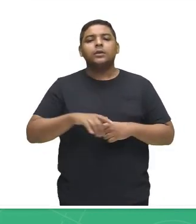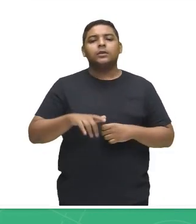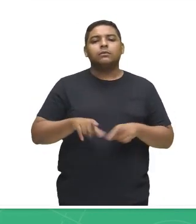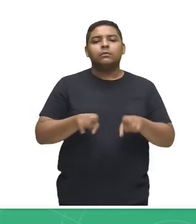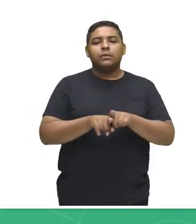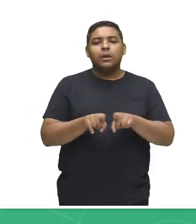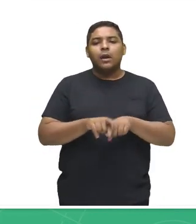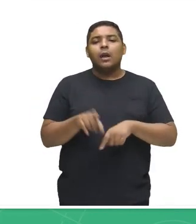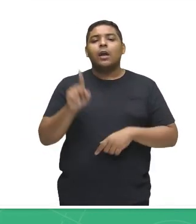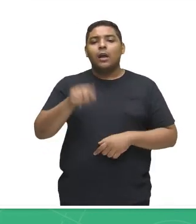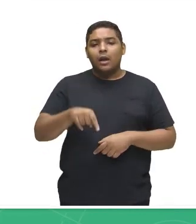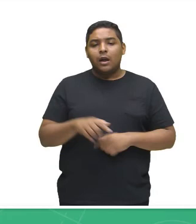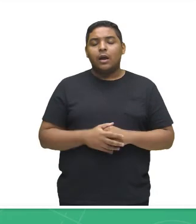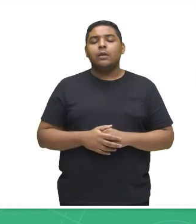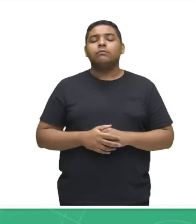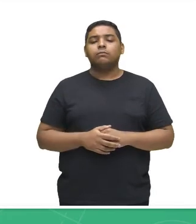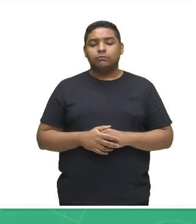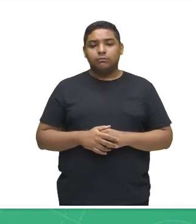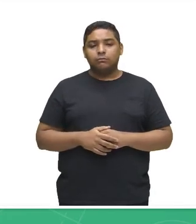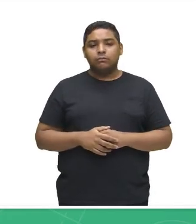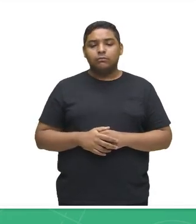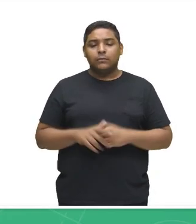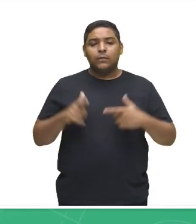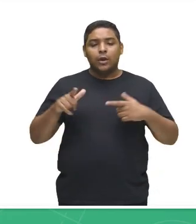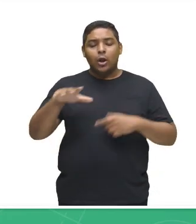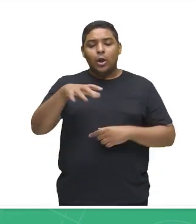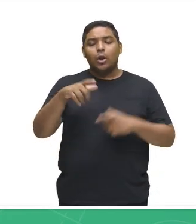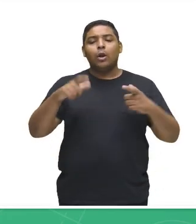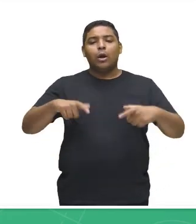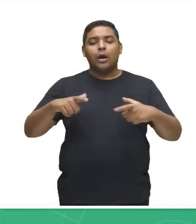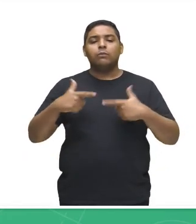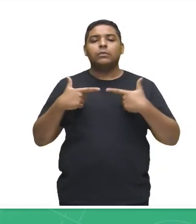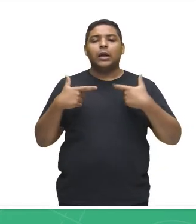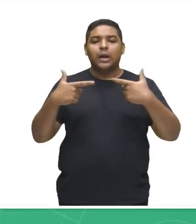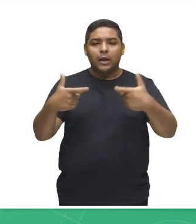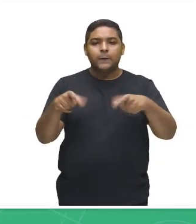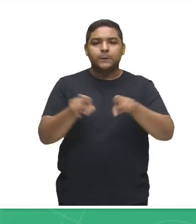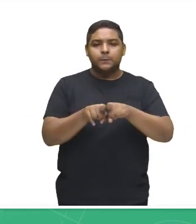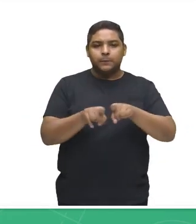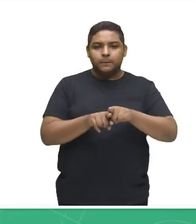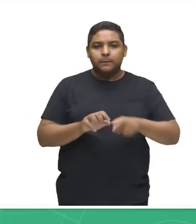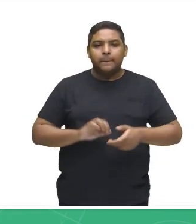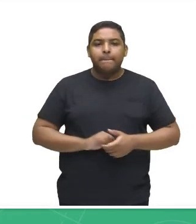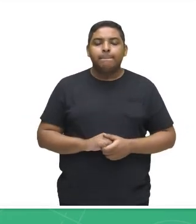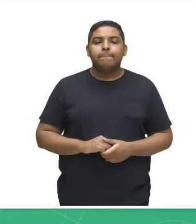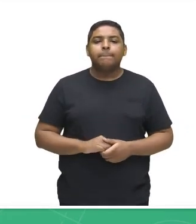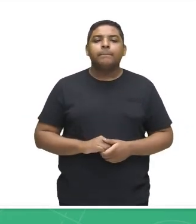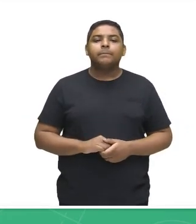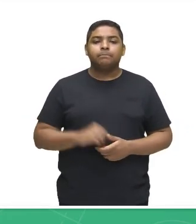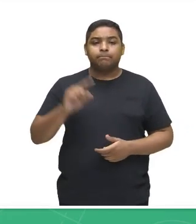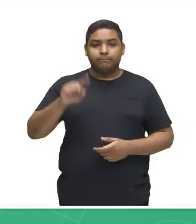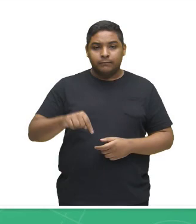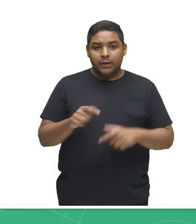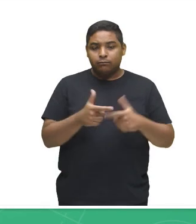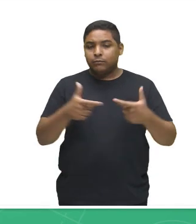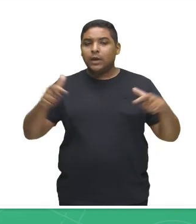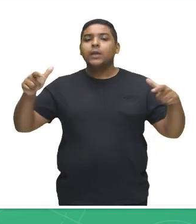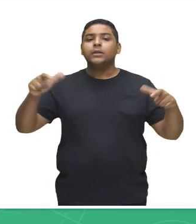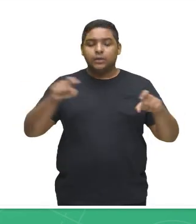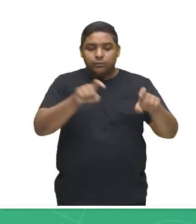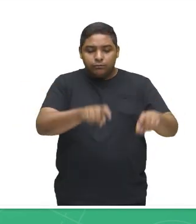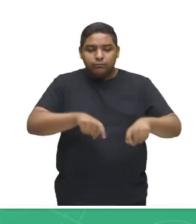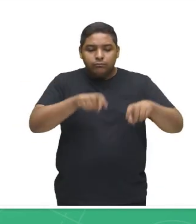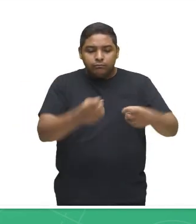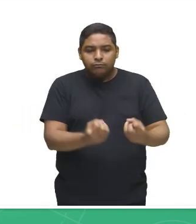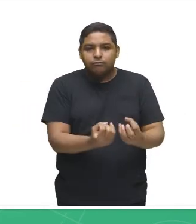de conflito nesse momento também, certo? Vamos continuar a leitura? O crescente fértil, onde se localiza a